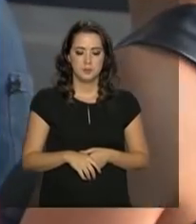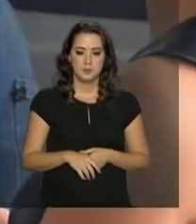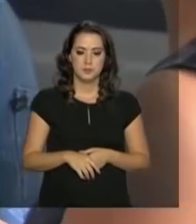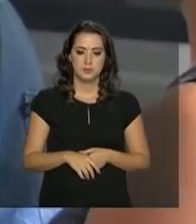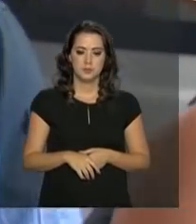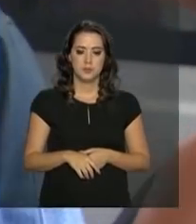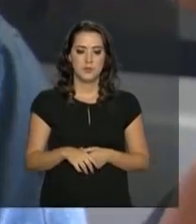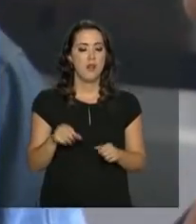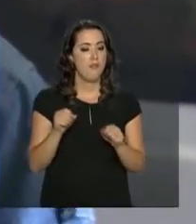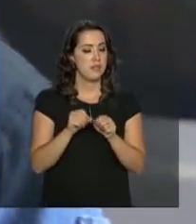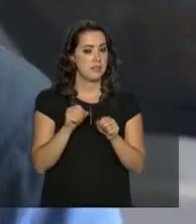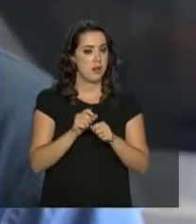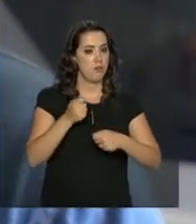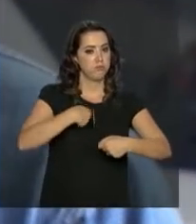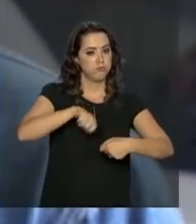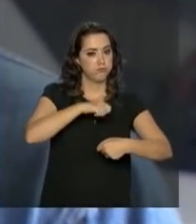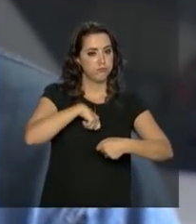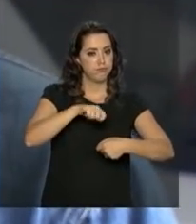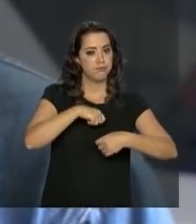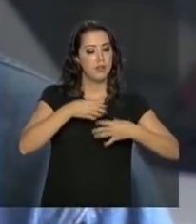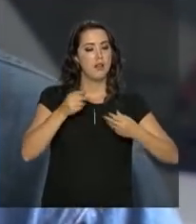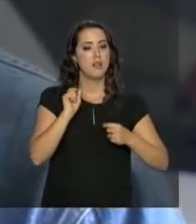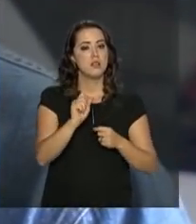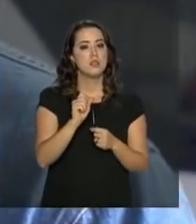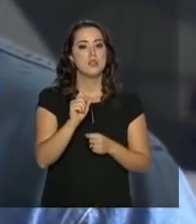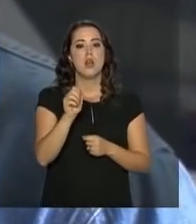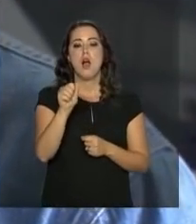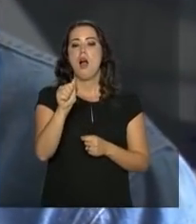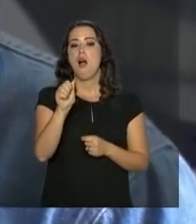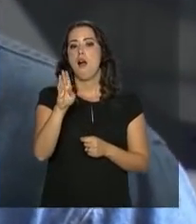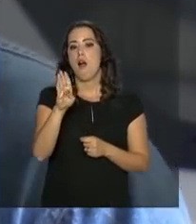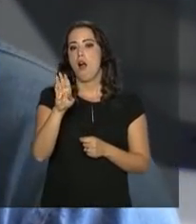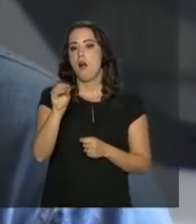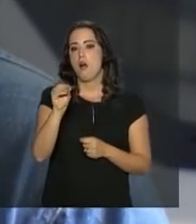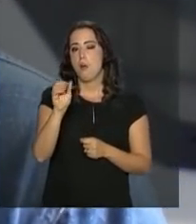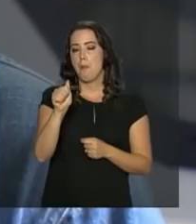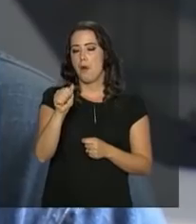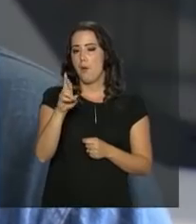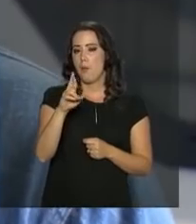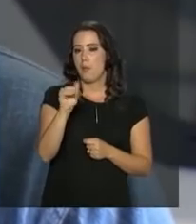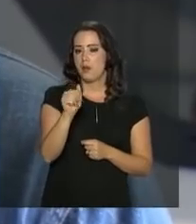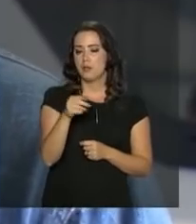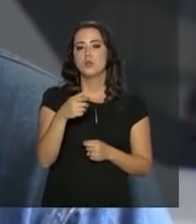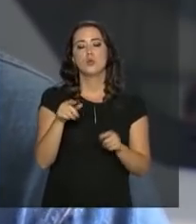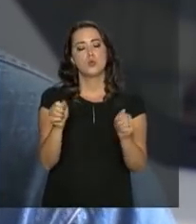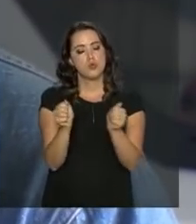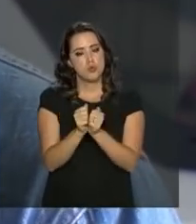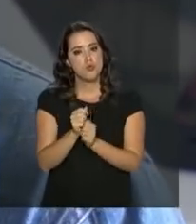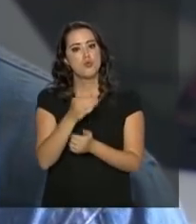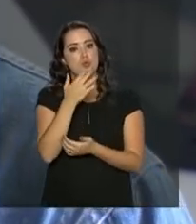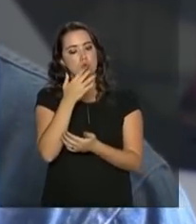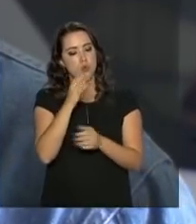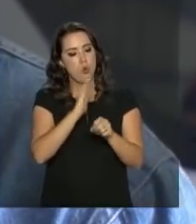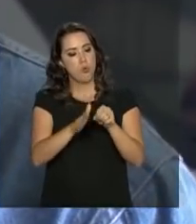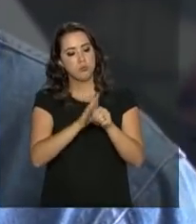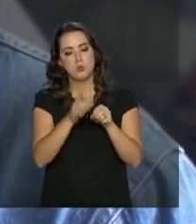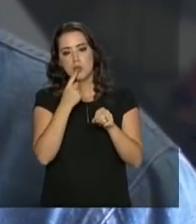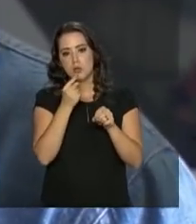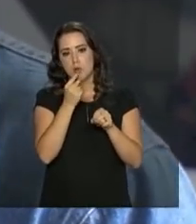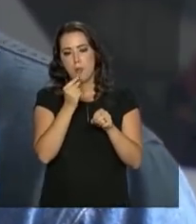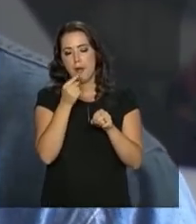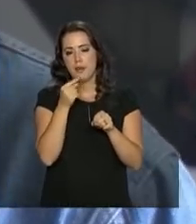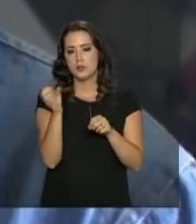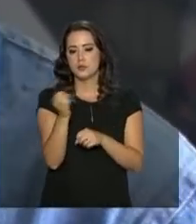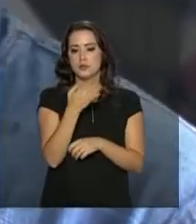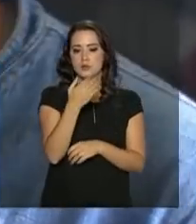estamos fazendo uma falsa massa, né, de abobrinha com molho de tomate fresco. Tudo reaproveitado aqui da SEASA. Eu vou deixar